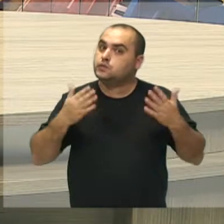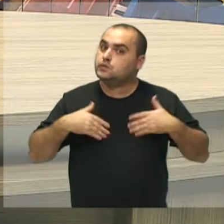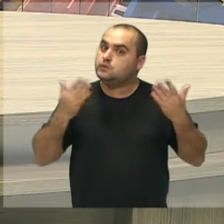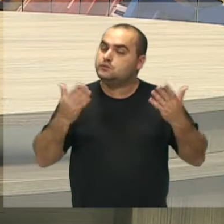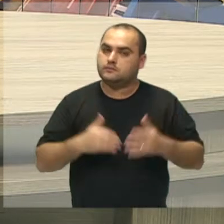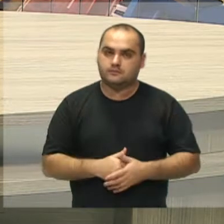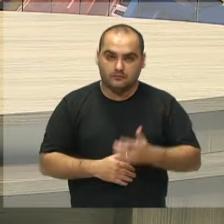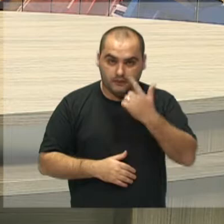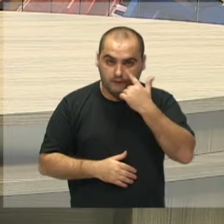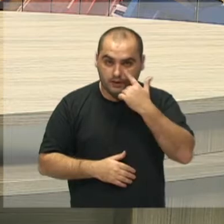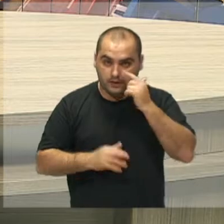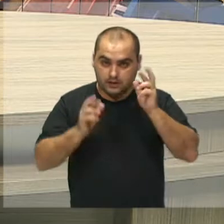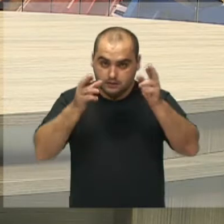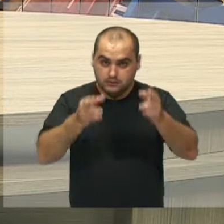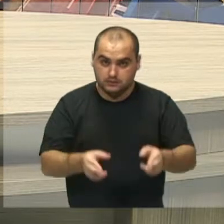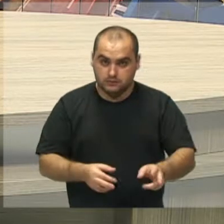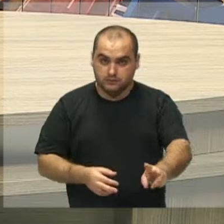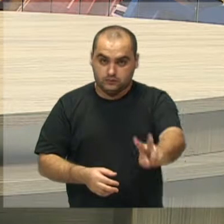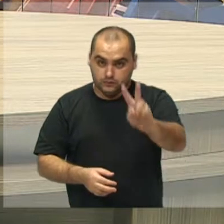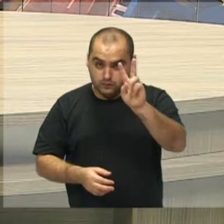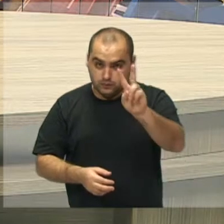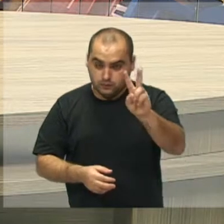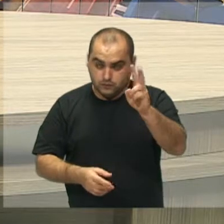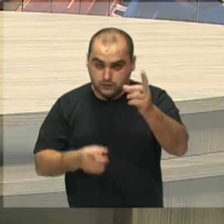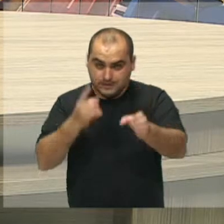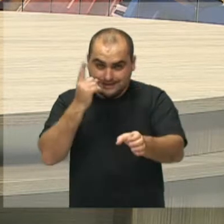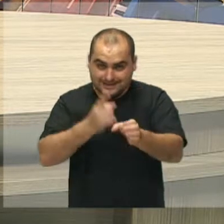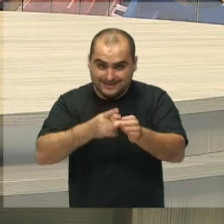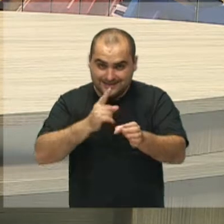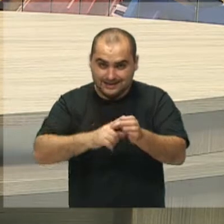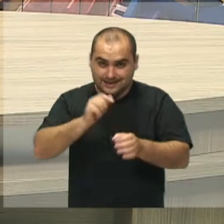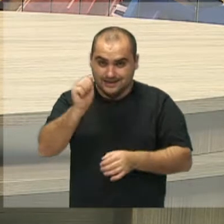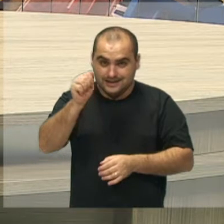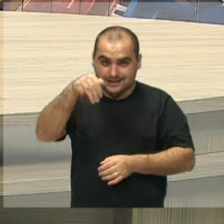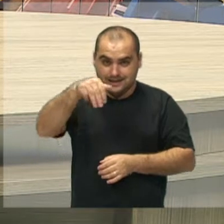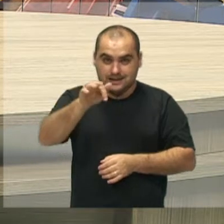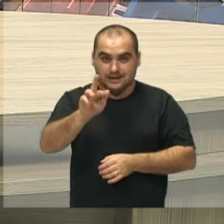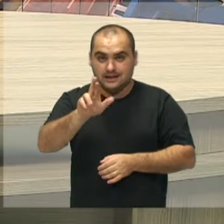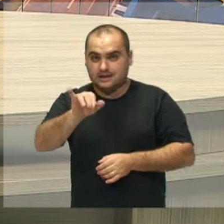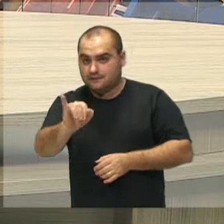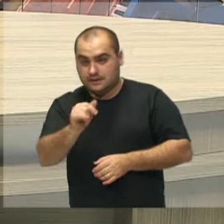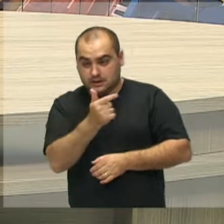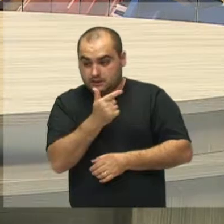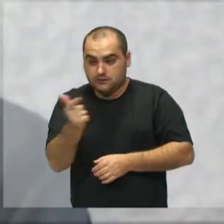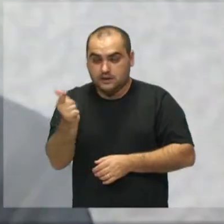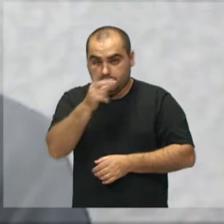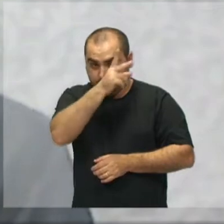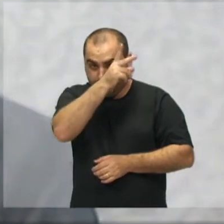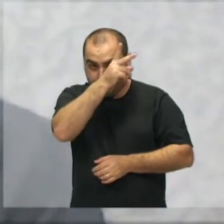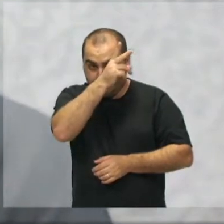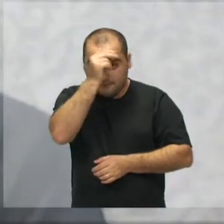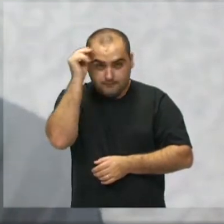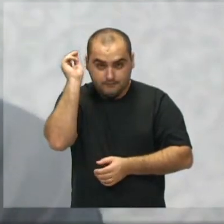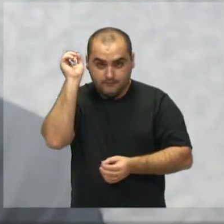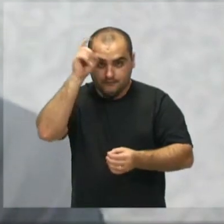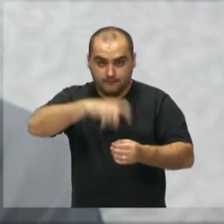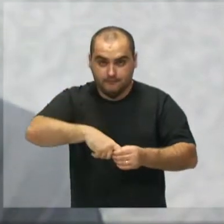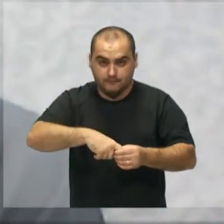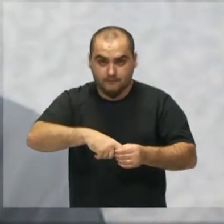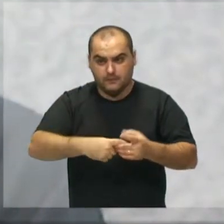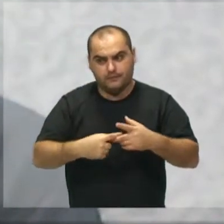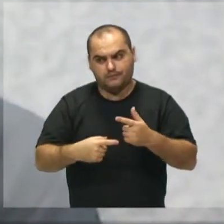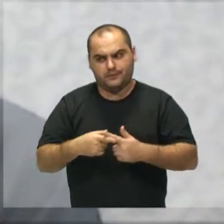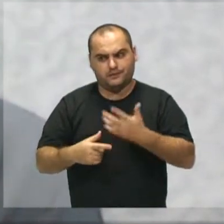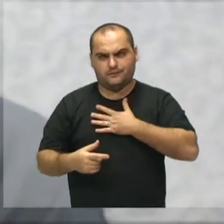região, apenas 2 cidades, na Anfre, não tiveram os prefeitos reeleitos. Mesmo porque não havia essa